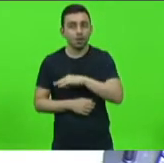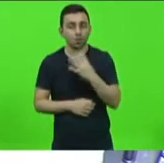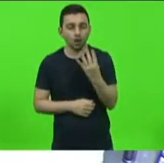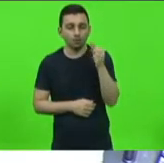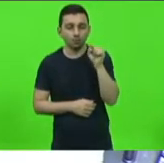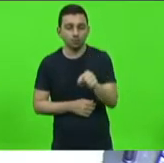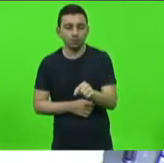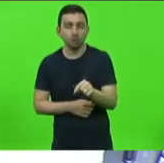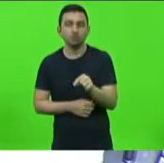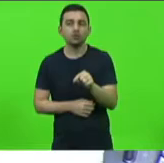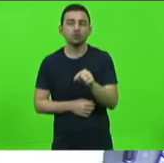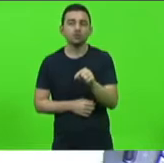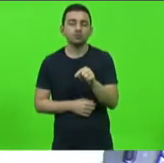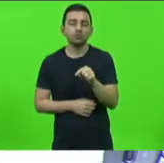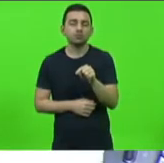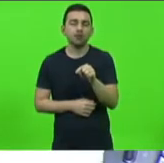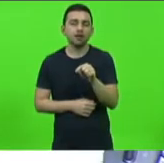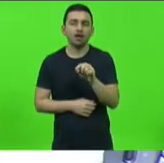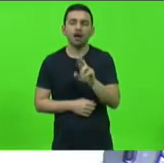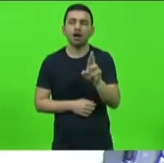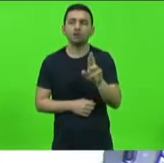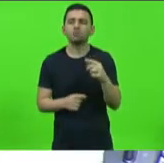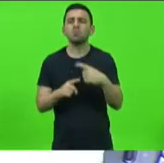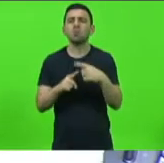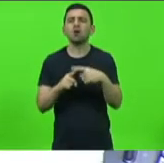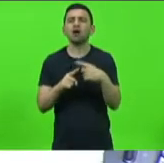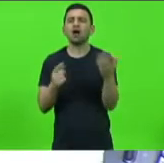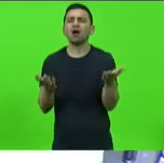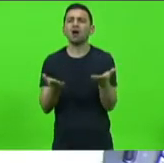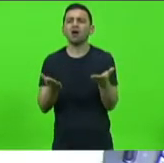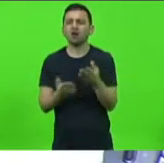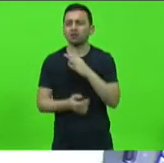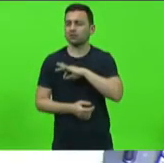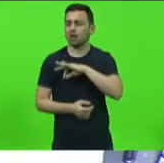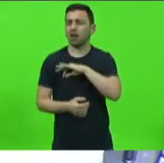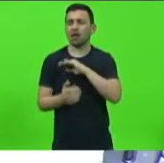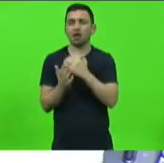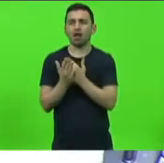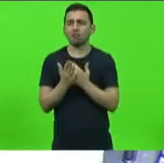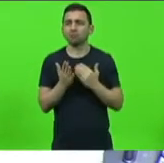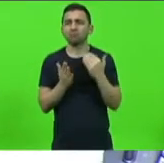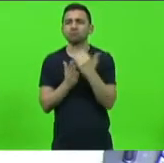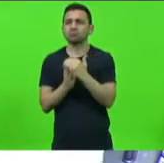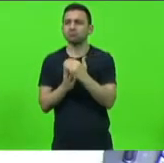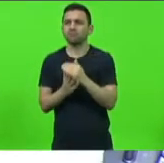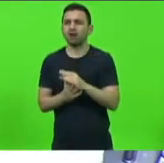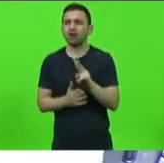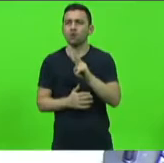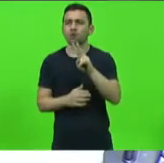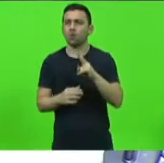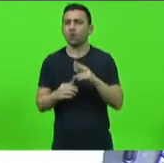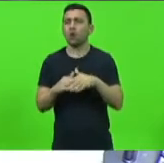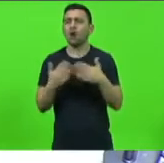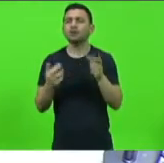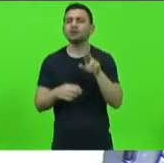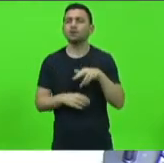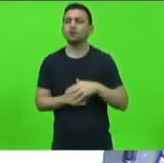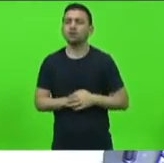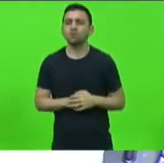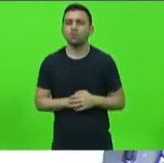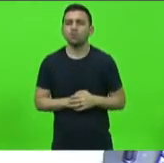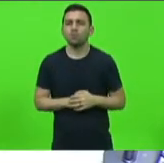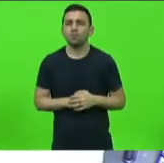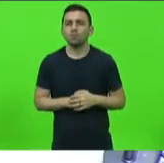reais. Por que que agora nós vamos passar esse salário para esse valor? Qual é a razão?